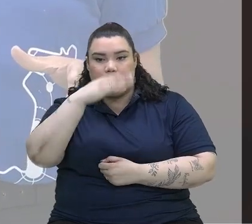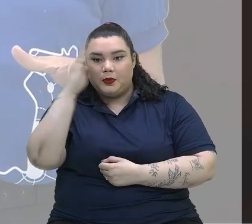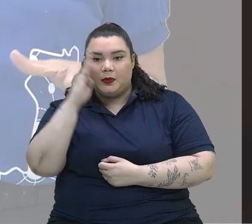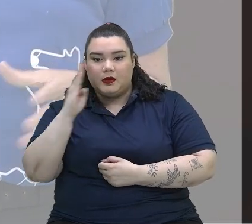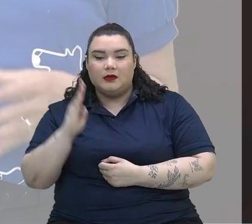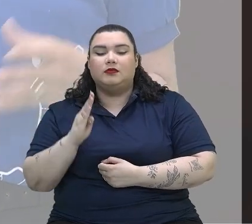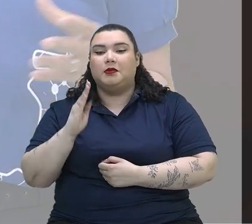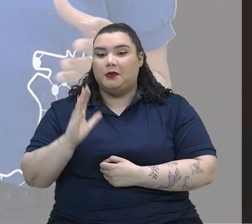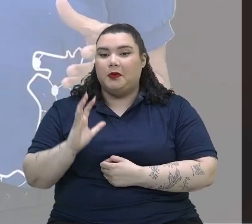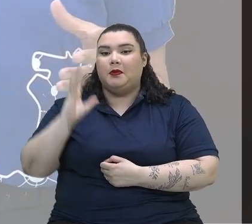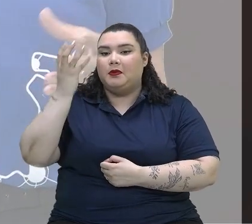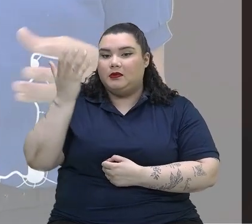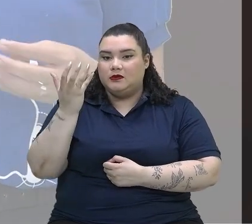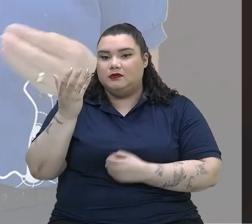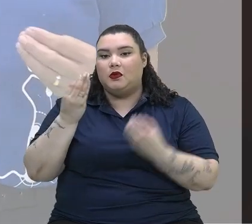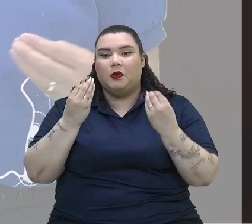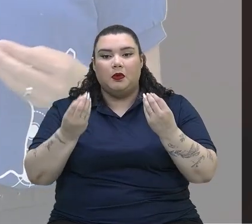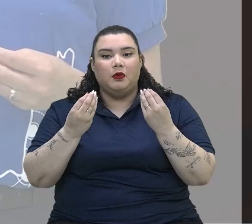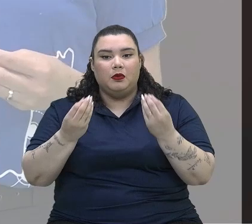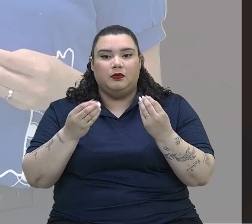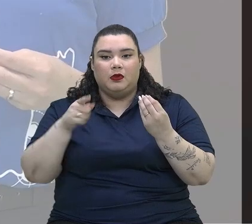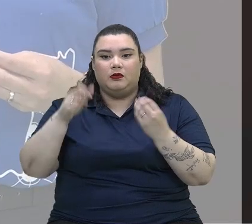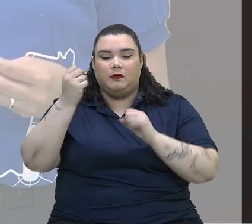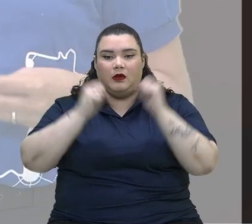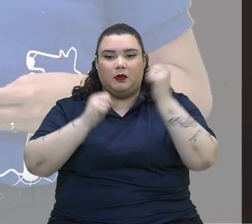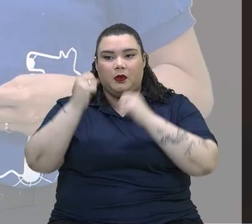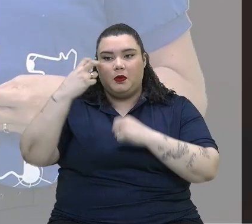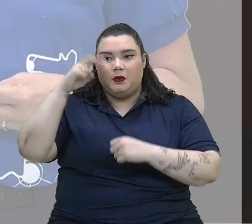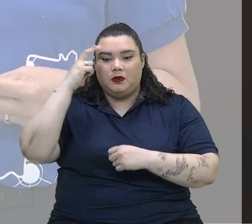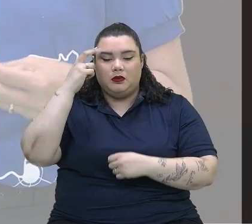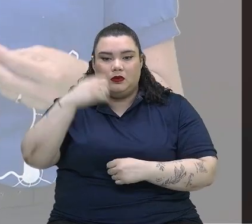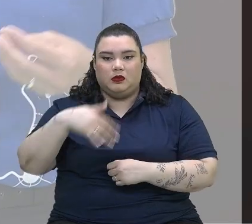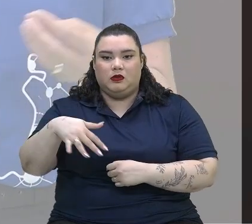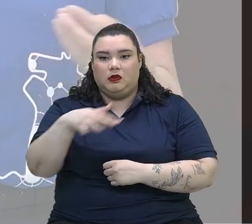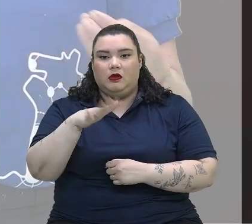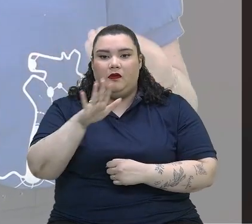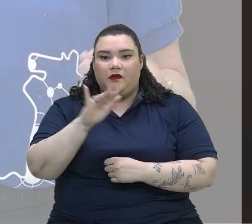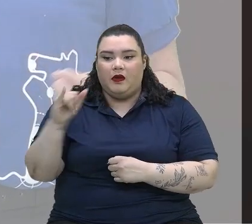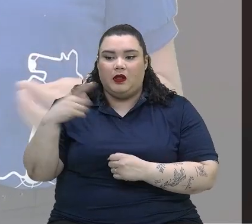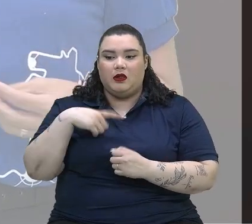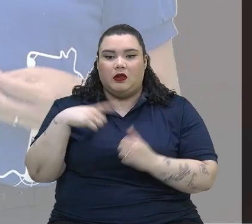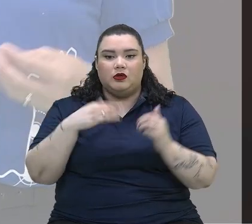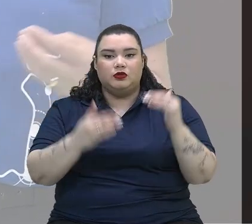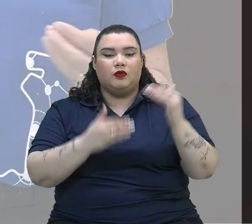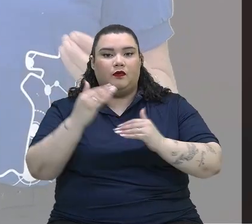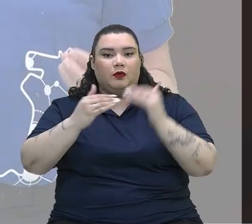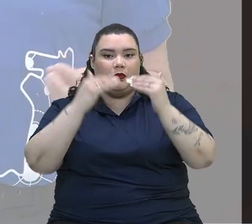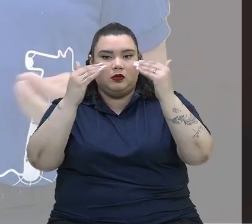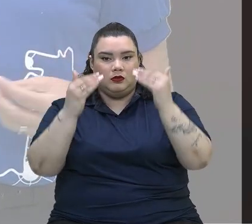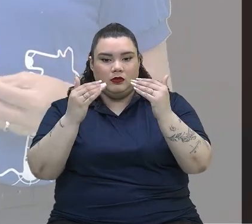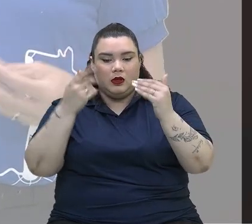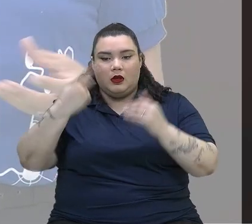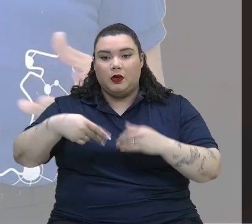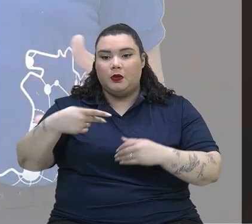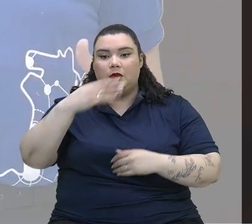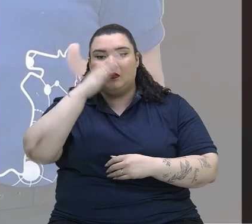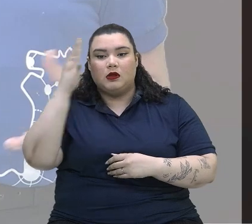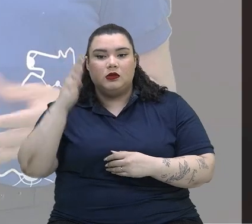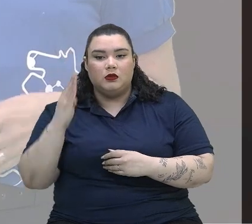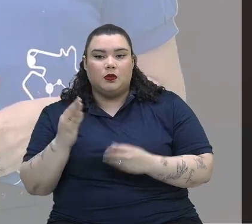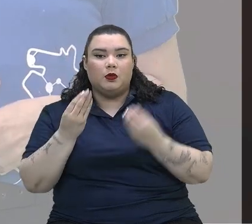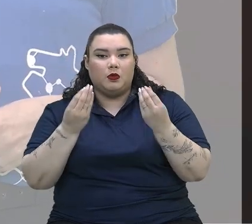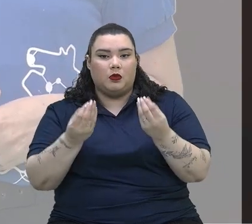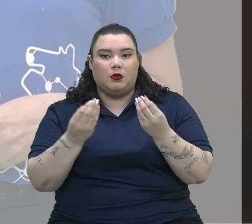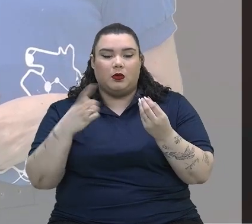isso acontece. Como é que a indústria cultural, então, ela vai se desenvolver aqui no Brasil? Como é que ela